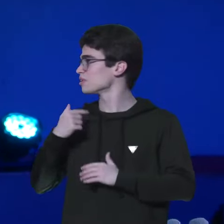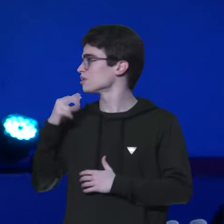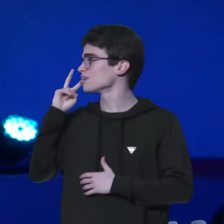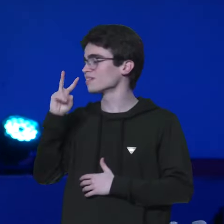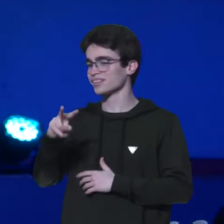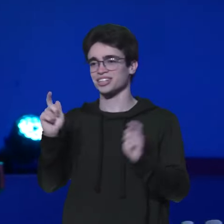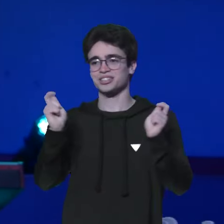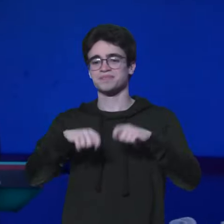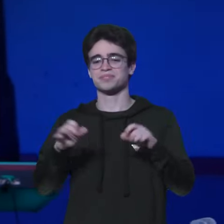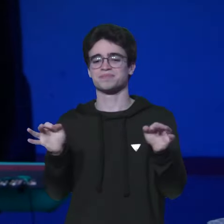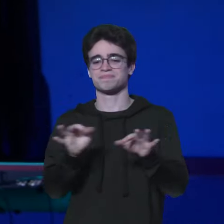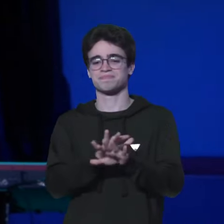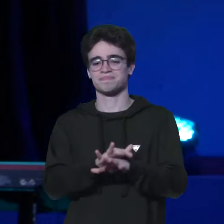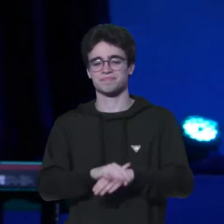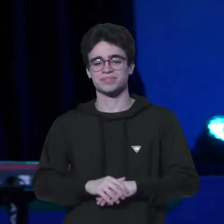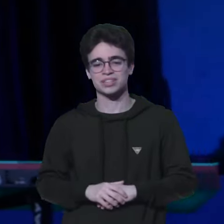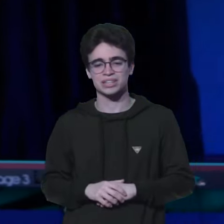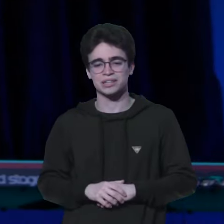suficiente.